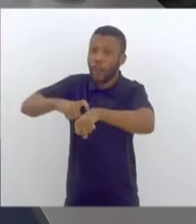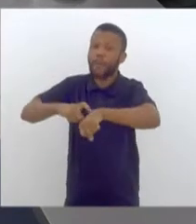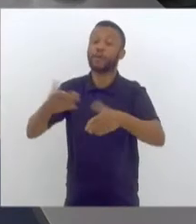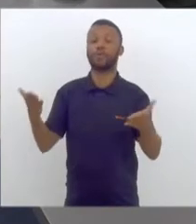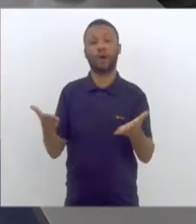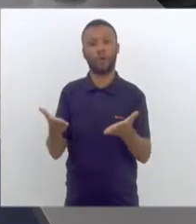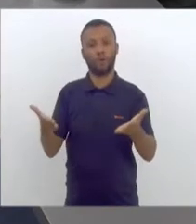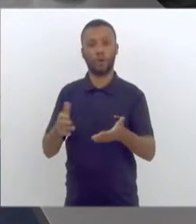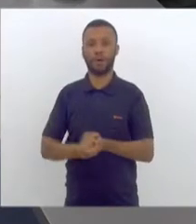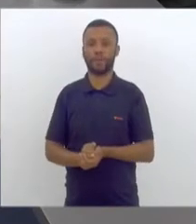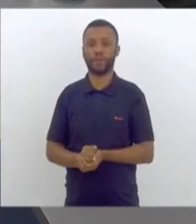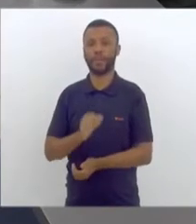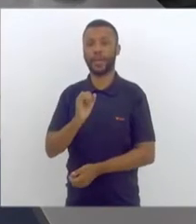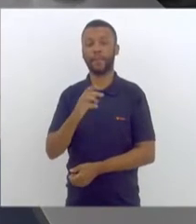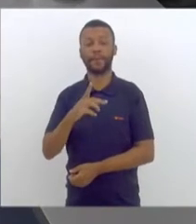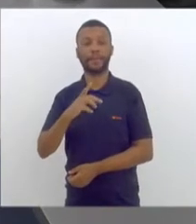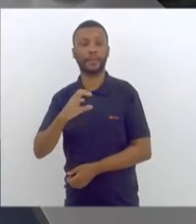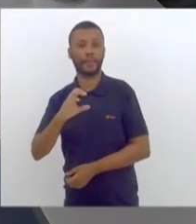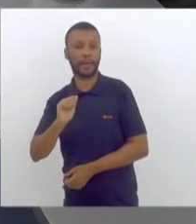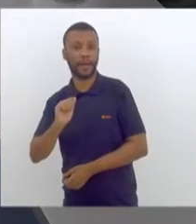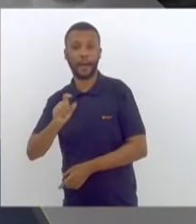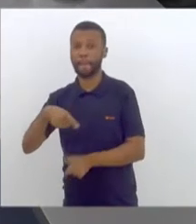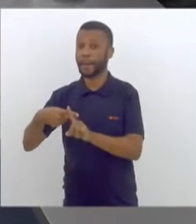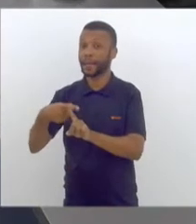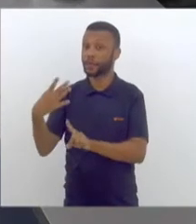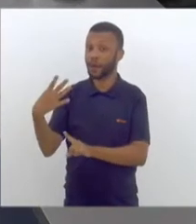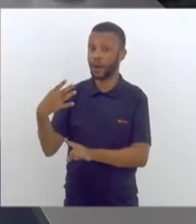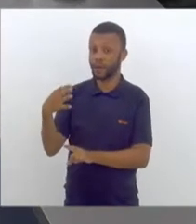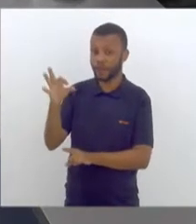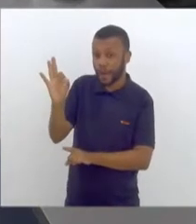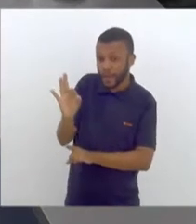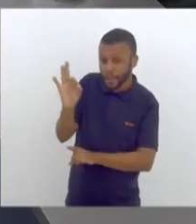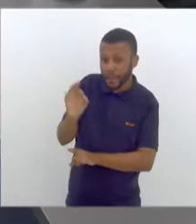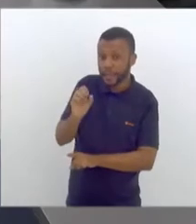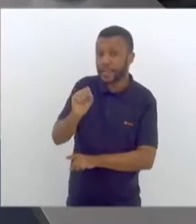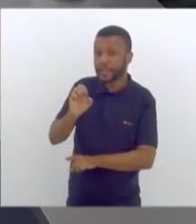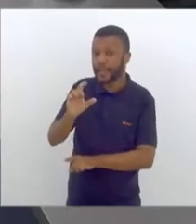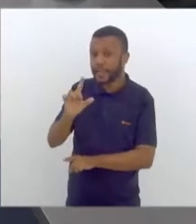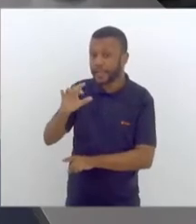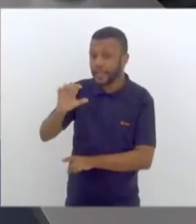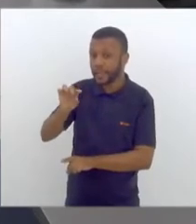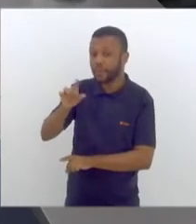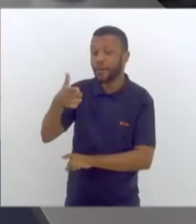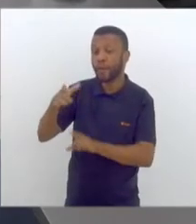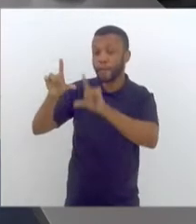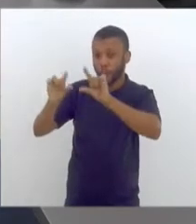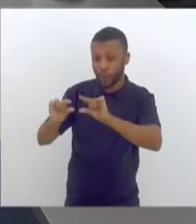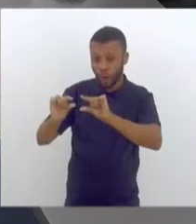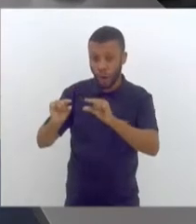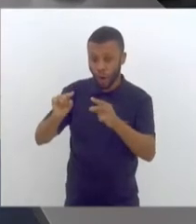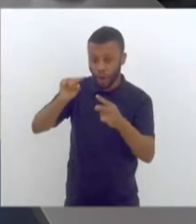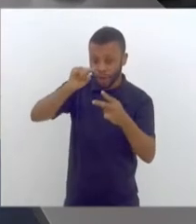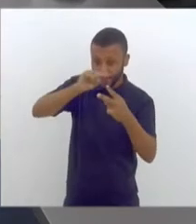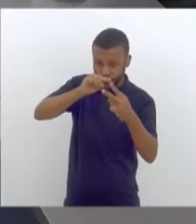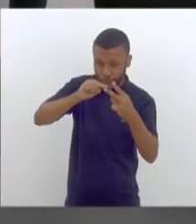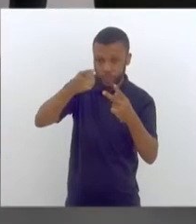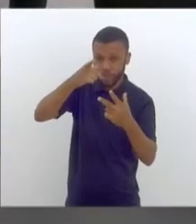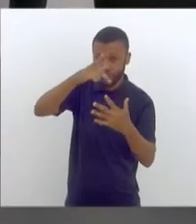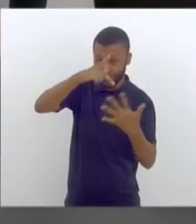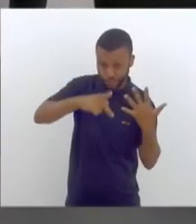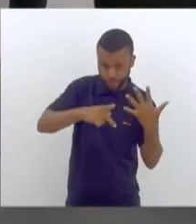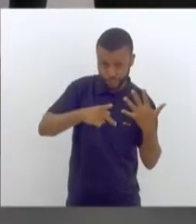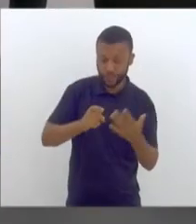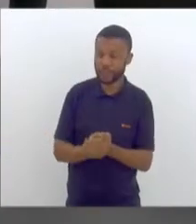e PCA mais quatro taxa SELIC for menor Esses são os dois parâmetros foi